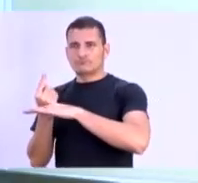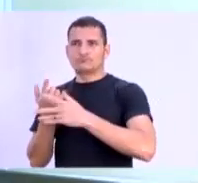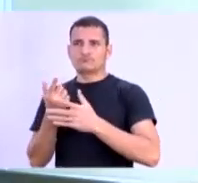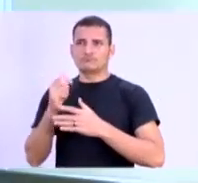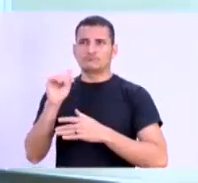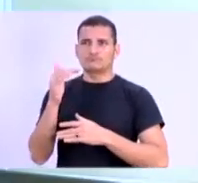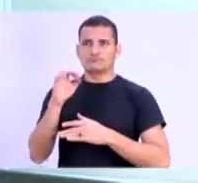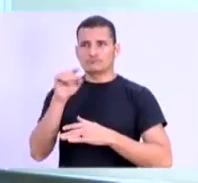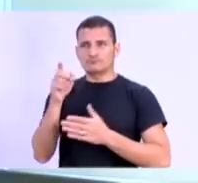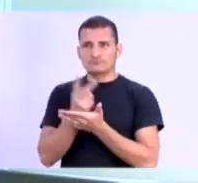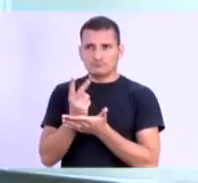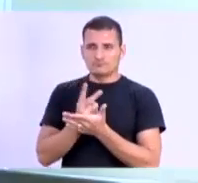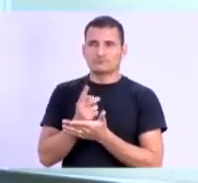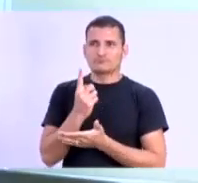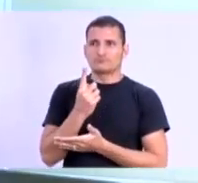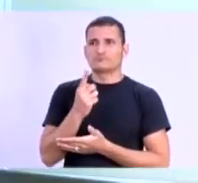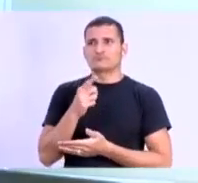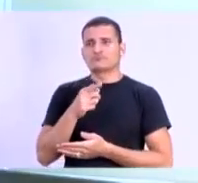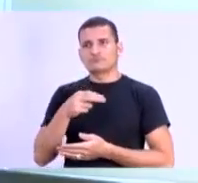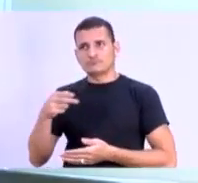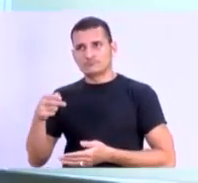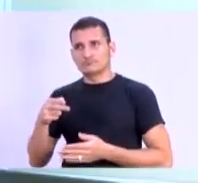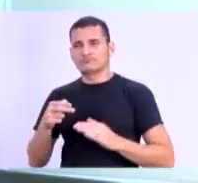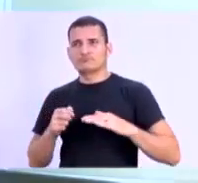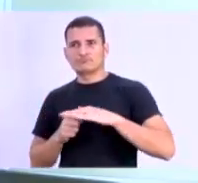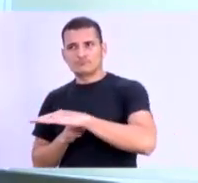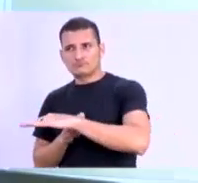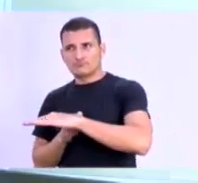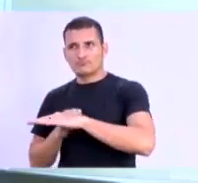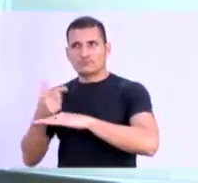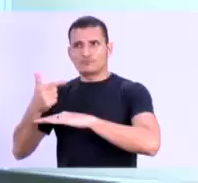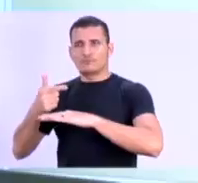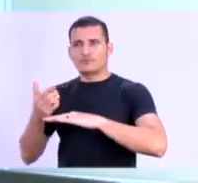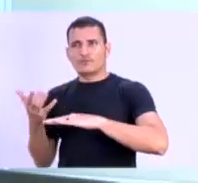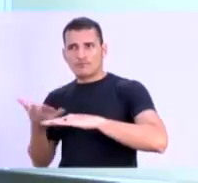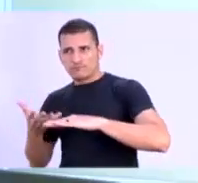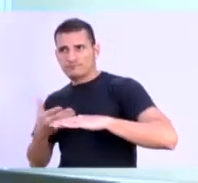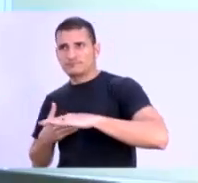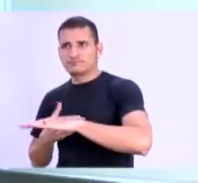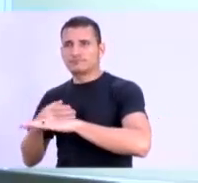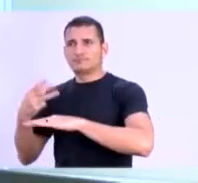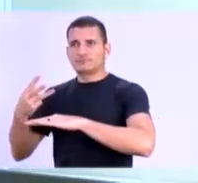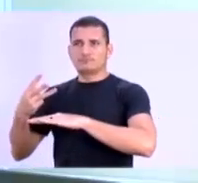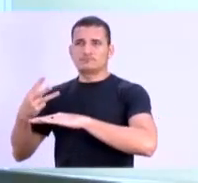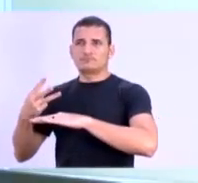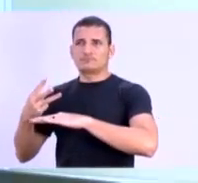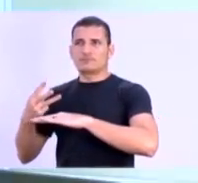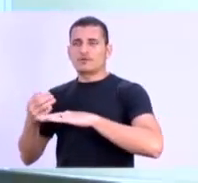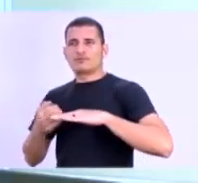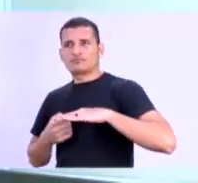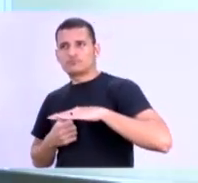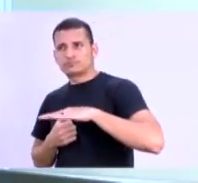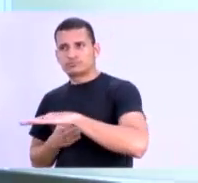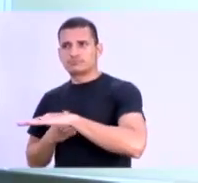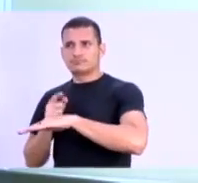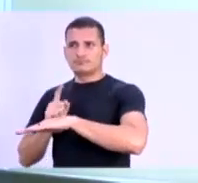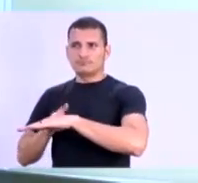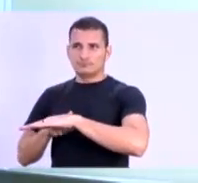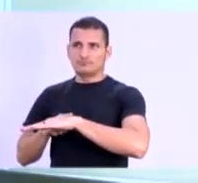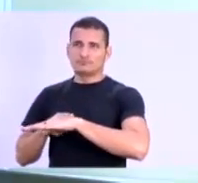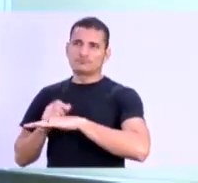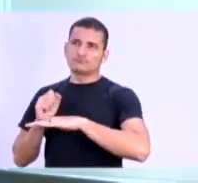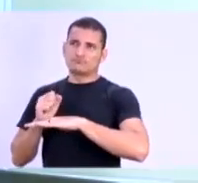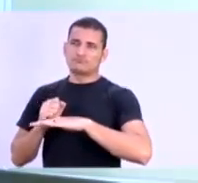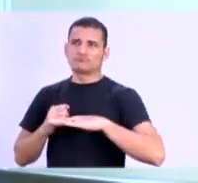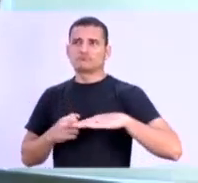andar, só que a primeira está livre. A segunda, eu defini a velocidade. A terceira, eu defini a velocidade e o tempo. E eu posso definir a ação andar de várias